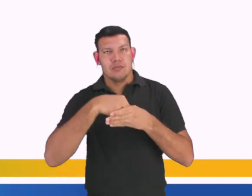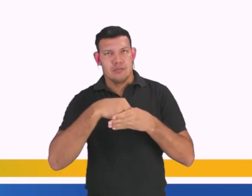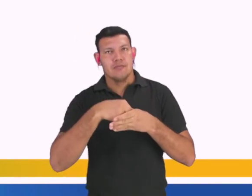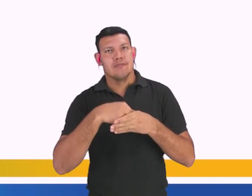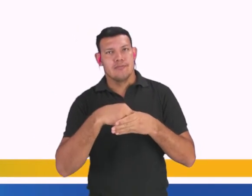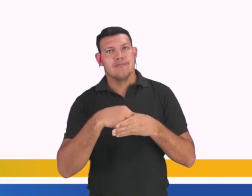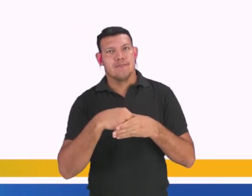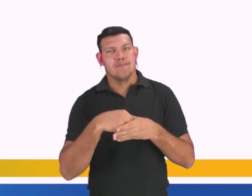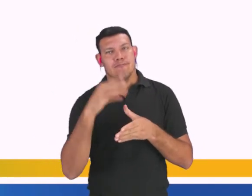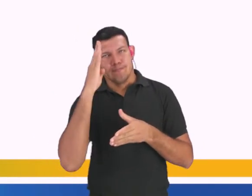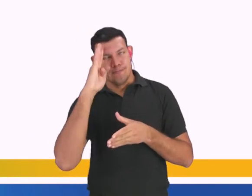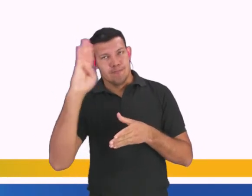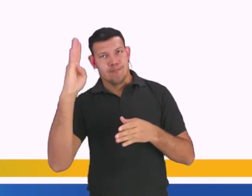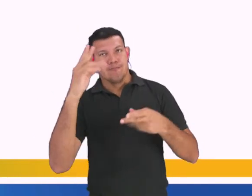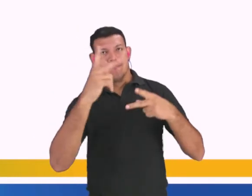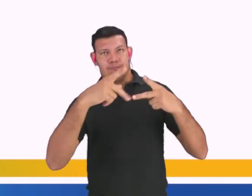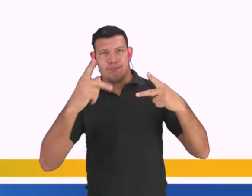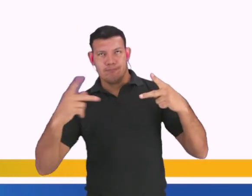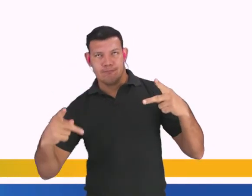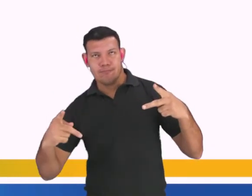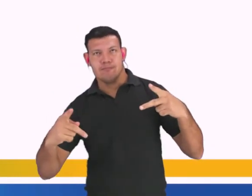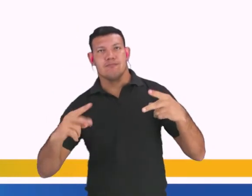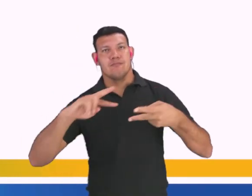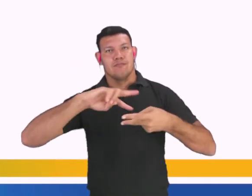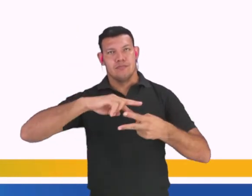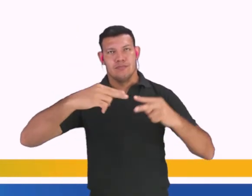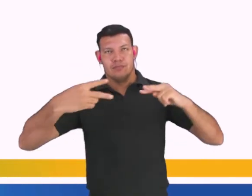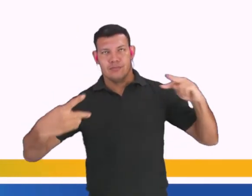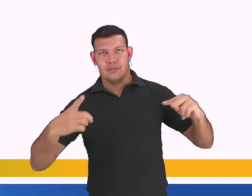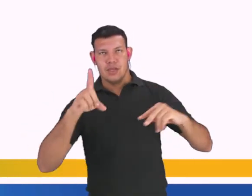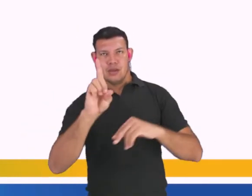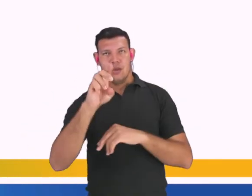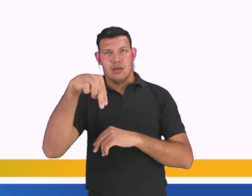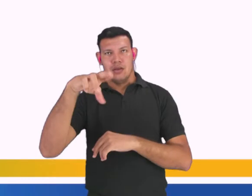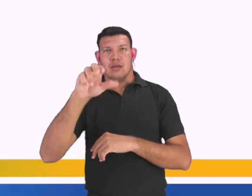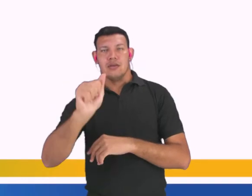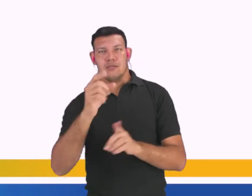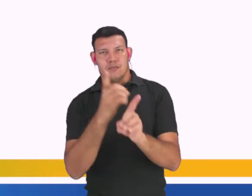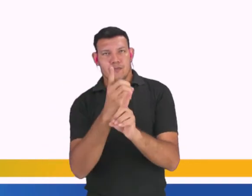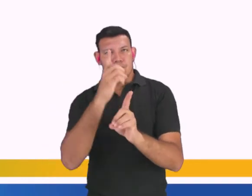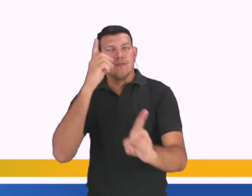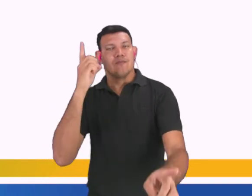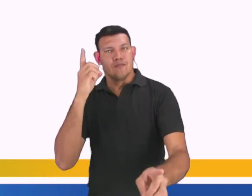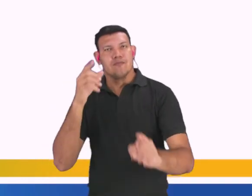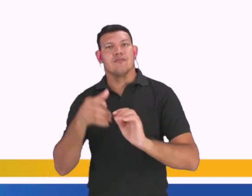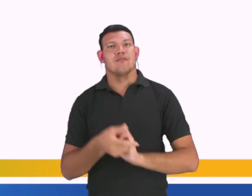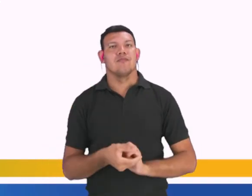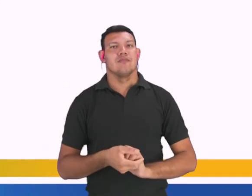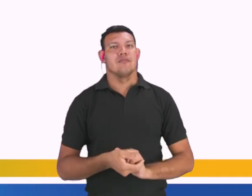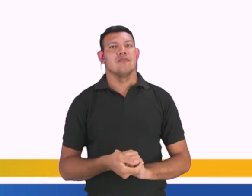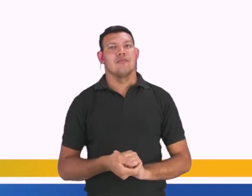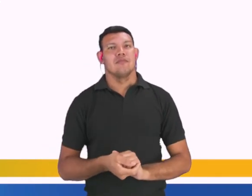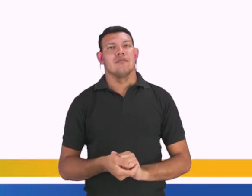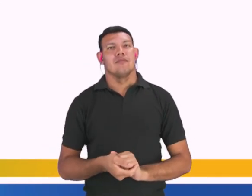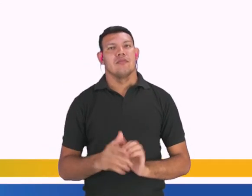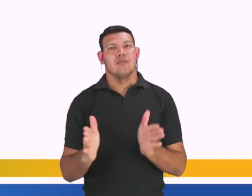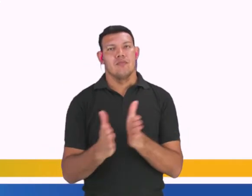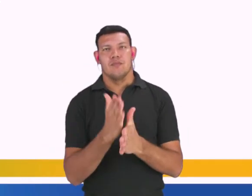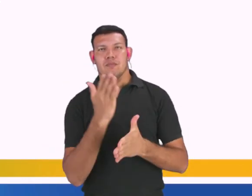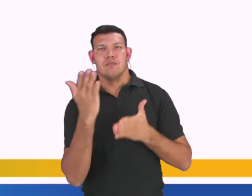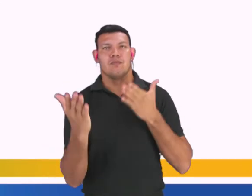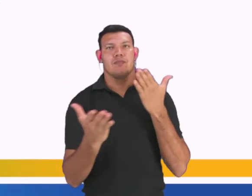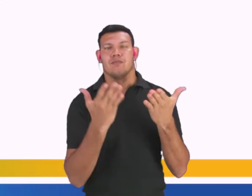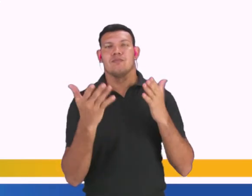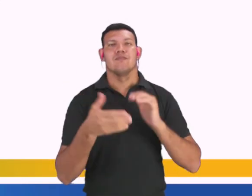proteínas, o DNA também. O surgimento do DNA, que foi uma grande descoberta da bioquímica.